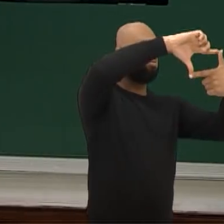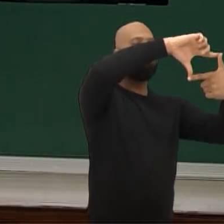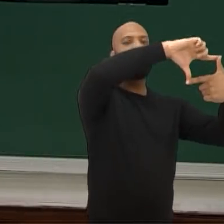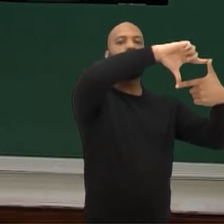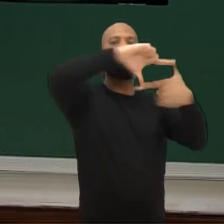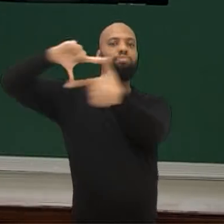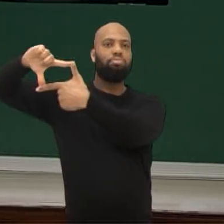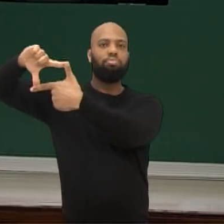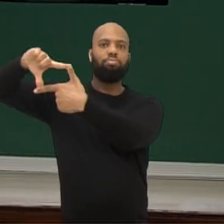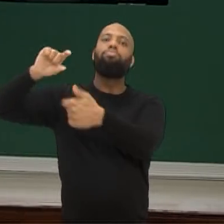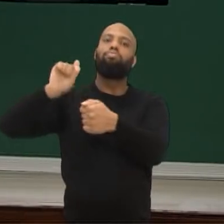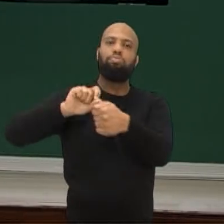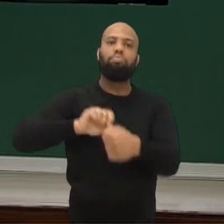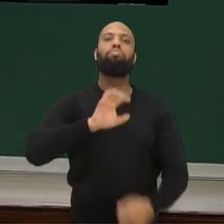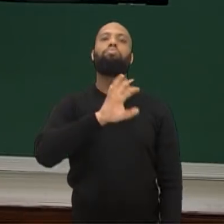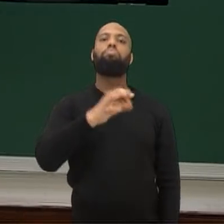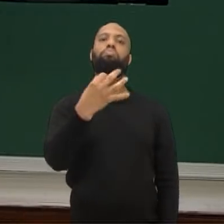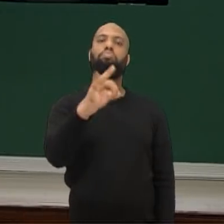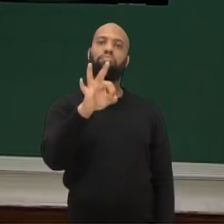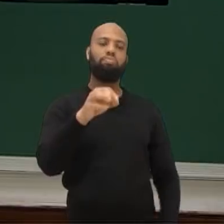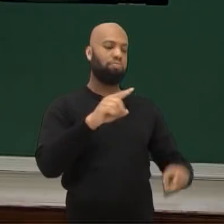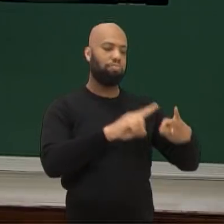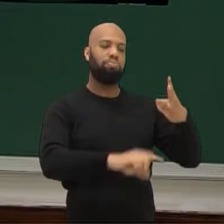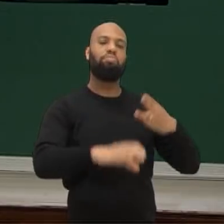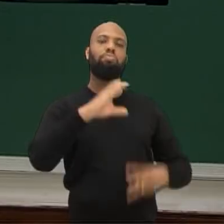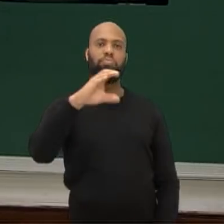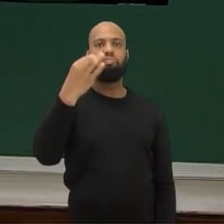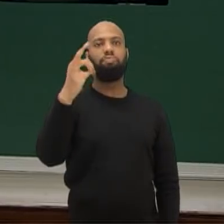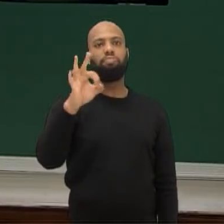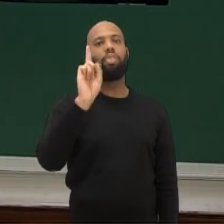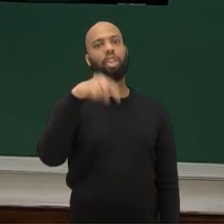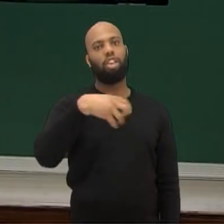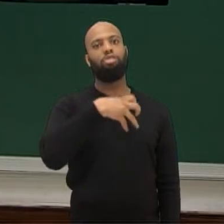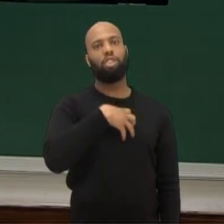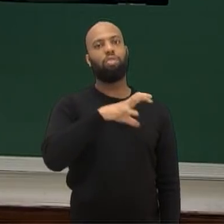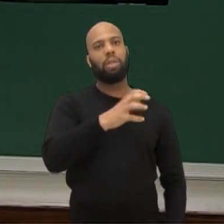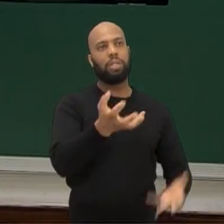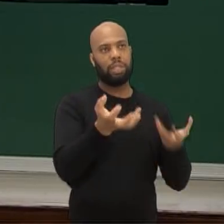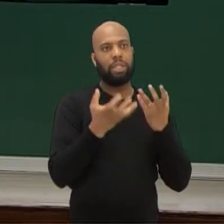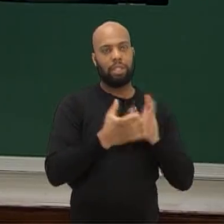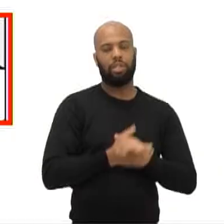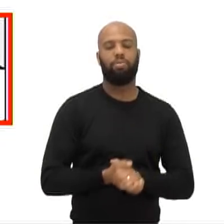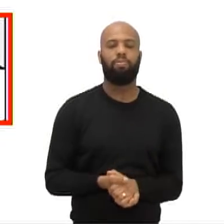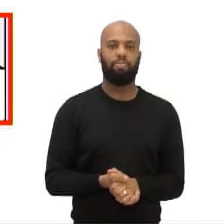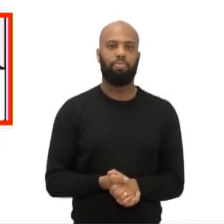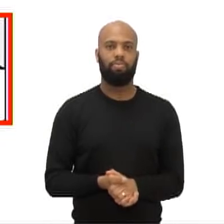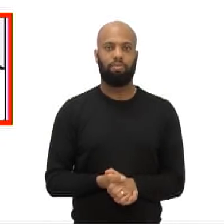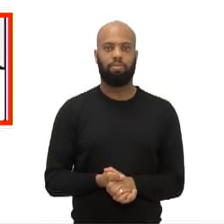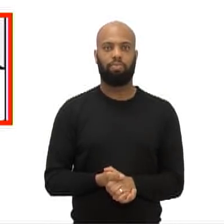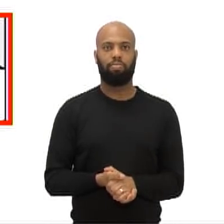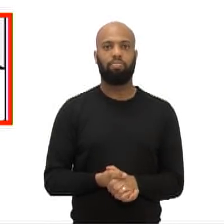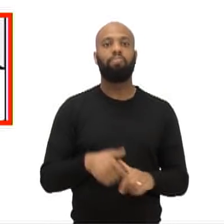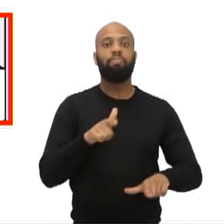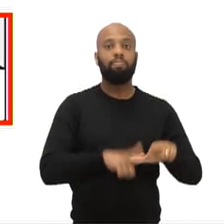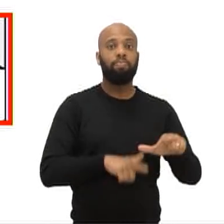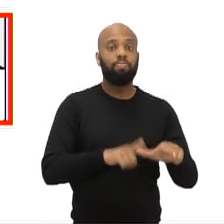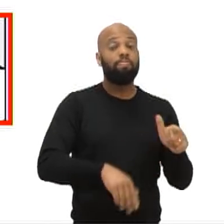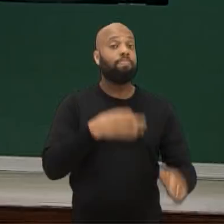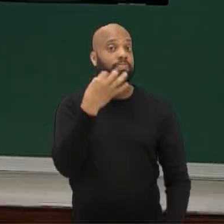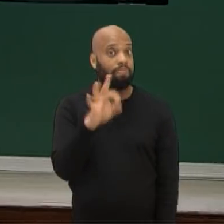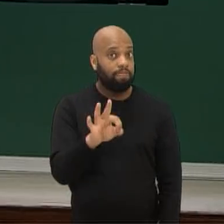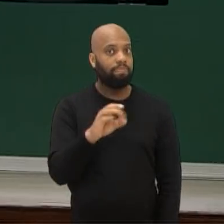Ela faz a sua translação daqui para cá com relação ao eixo. Então, seria a letra